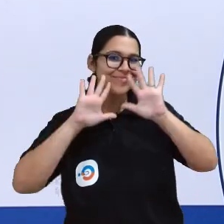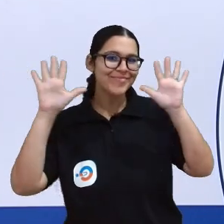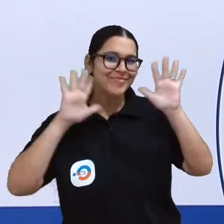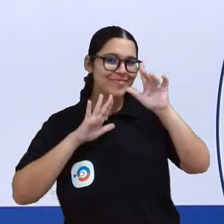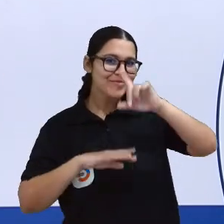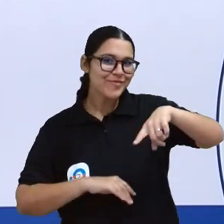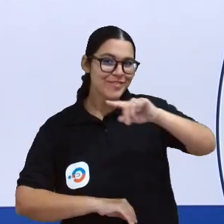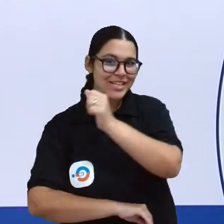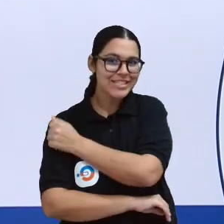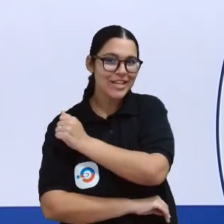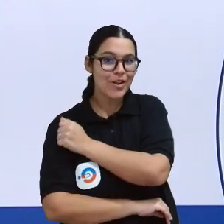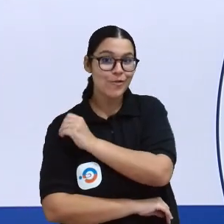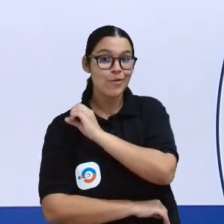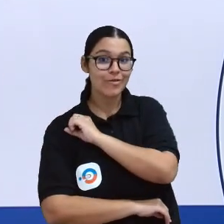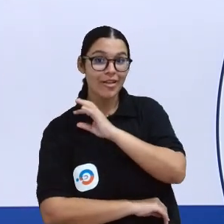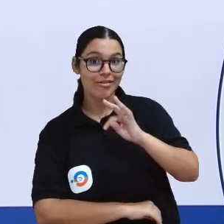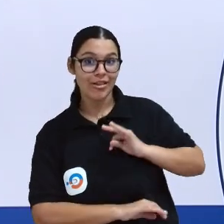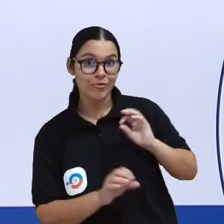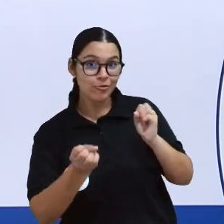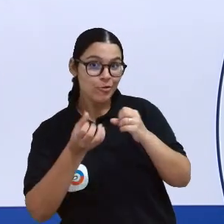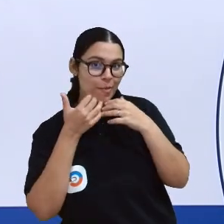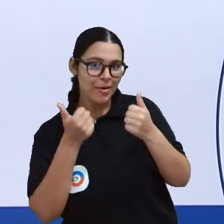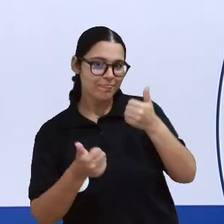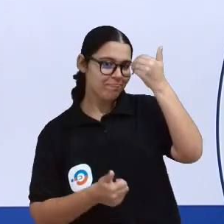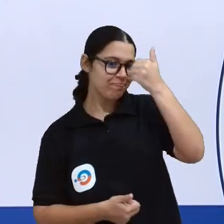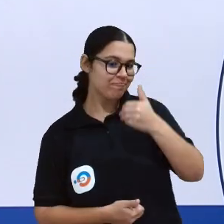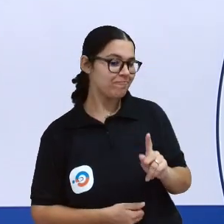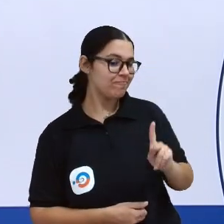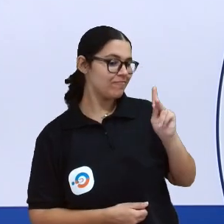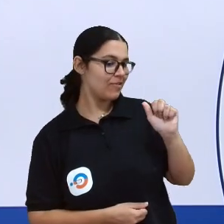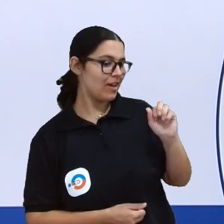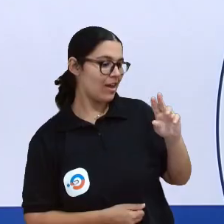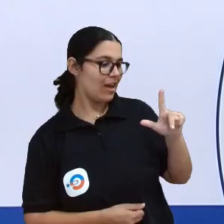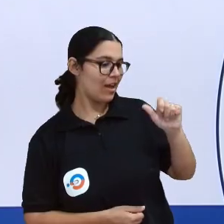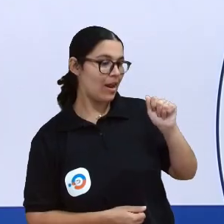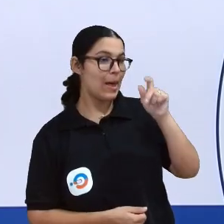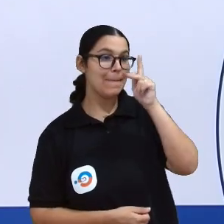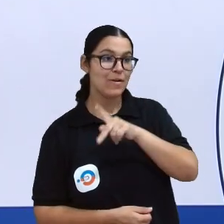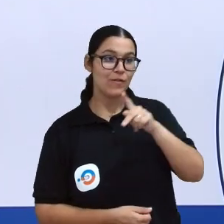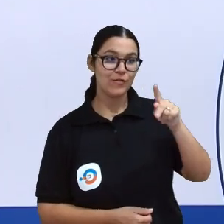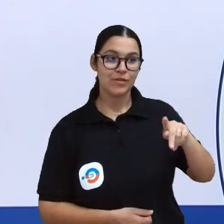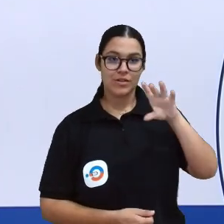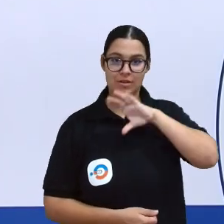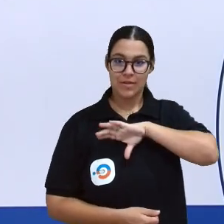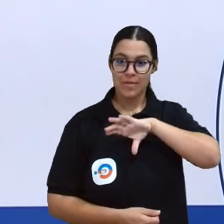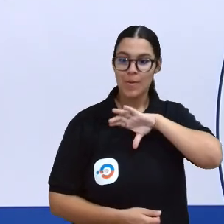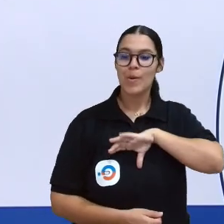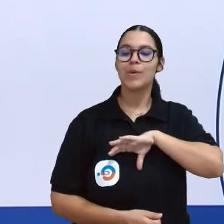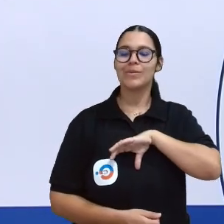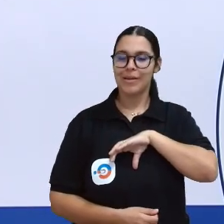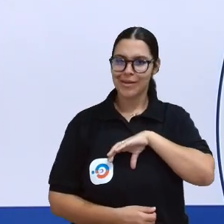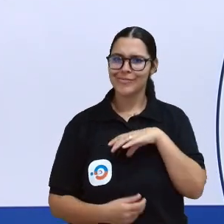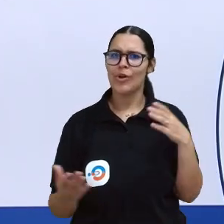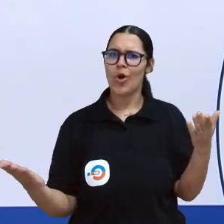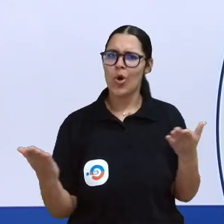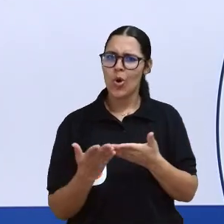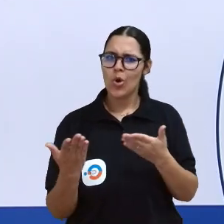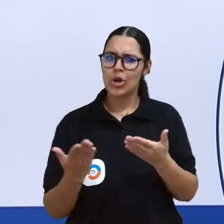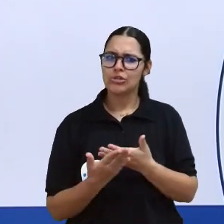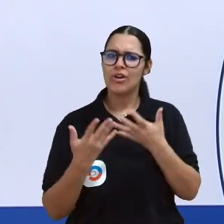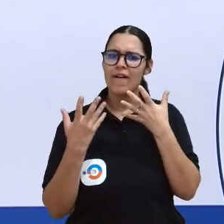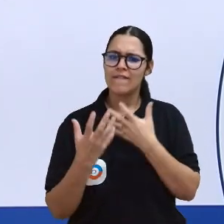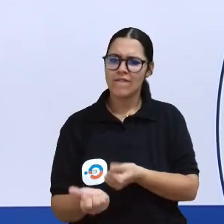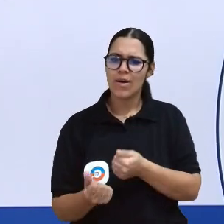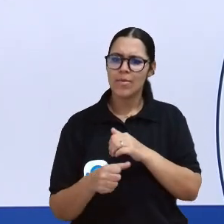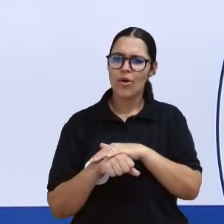Olá, galerinha do Onda Tech, tudo bem com vocês? Eu sou Carla Soatman, professora de língua portuguesa. E hoje, nesse vídeo, a